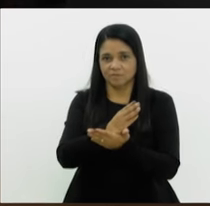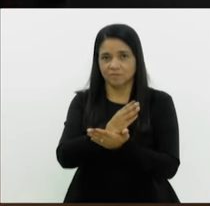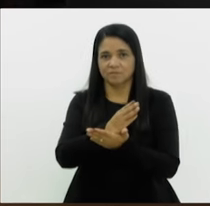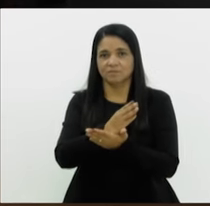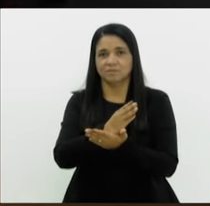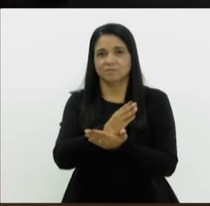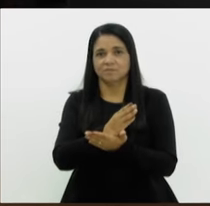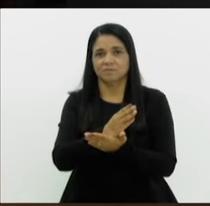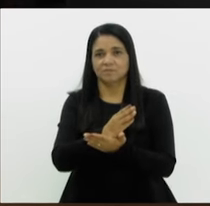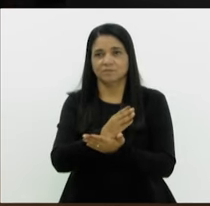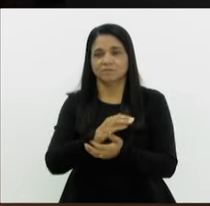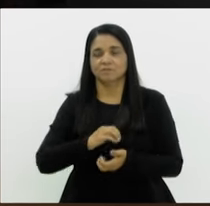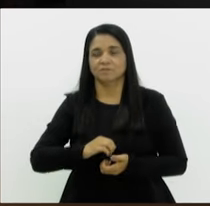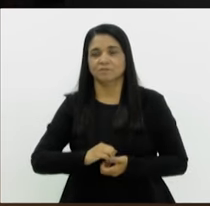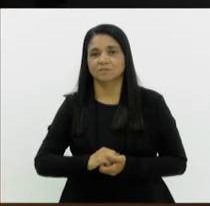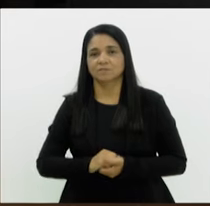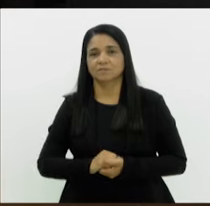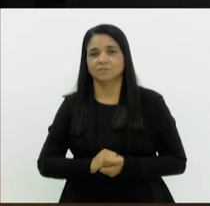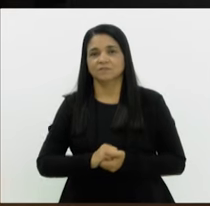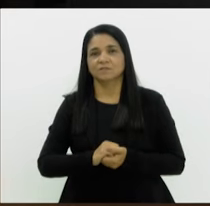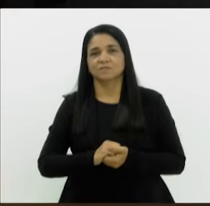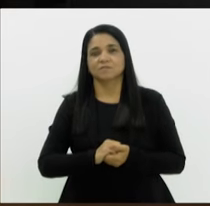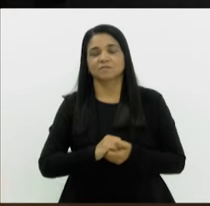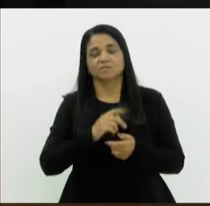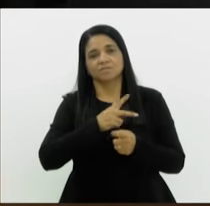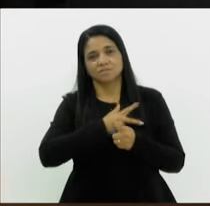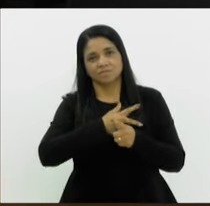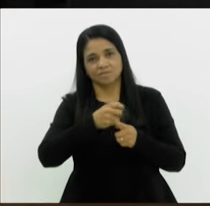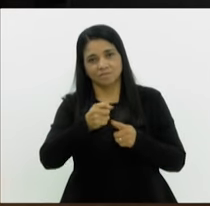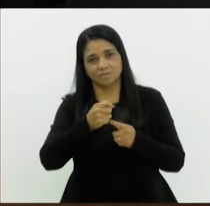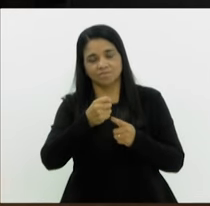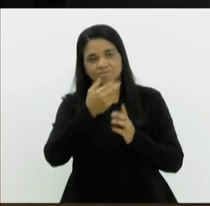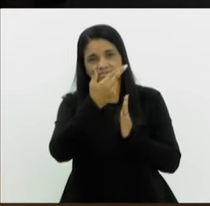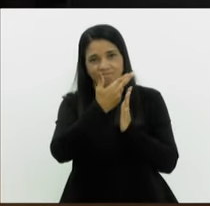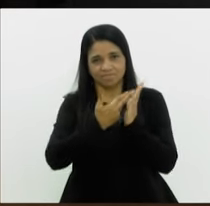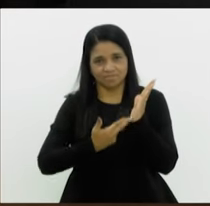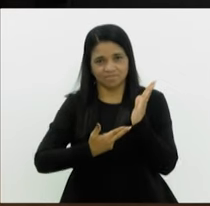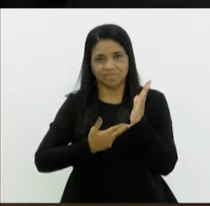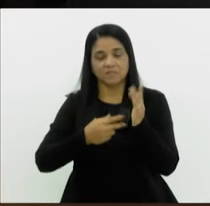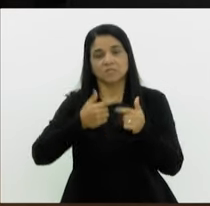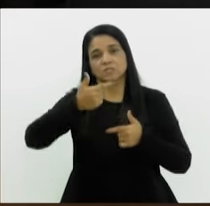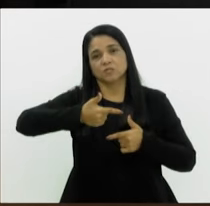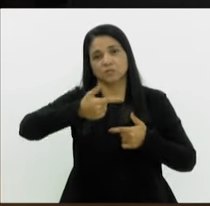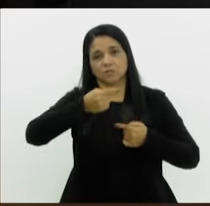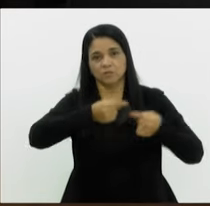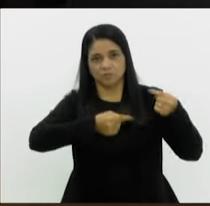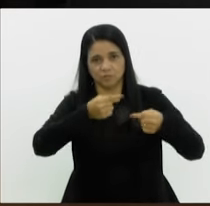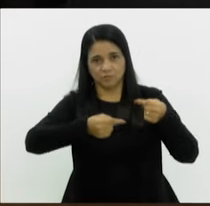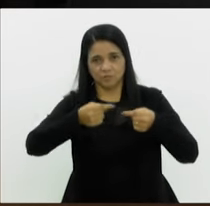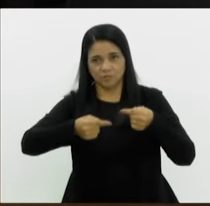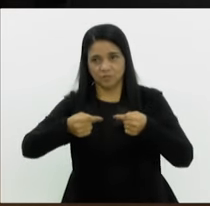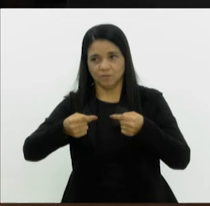Aprovado. Vai a redação do vencido para a segunda discussão.